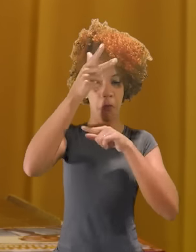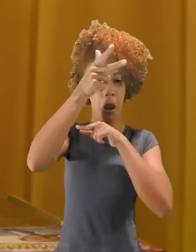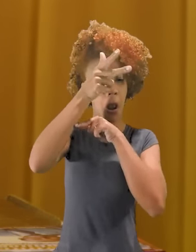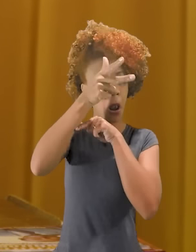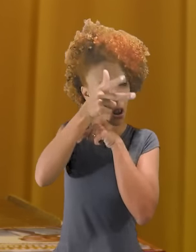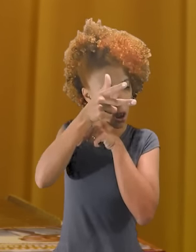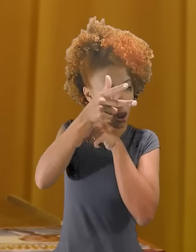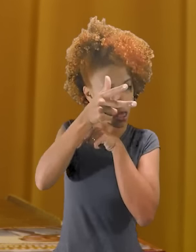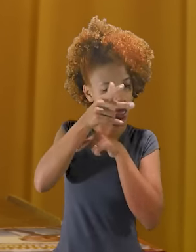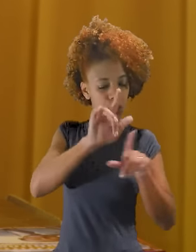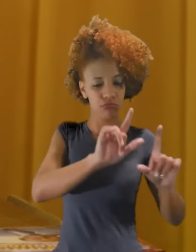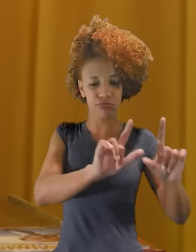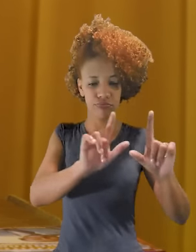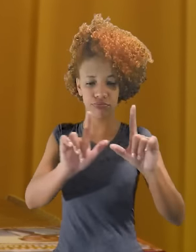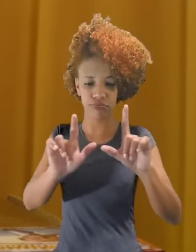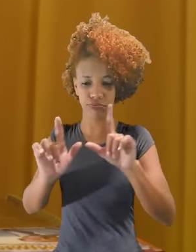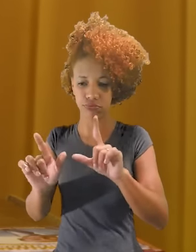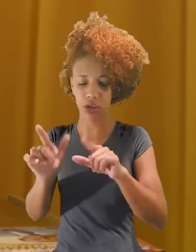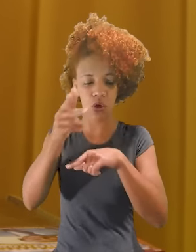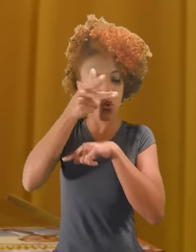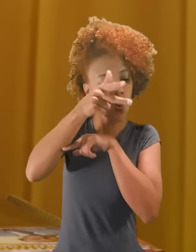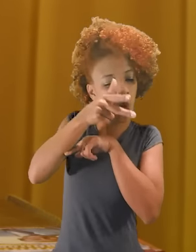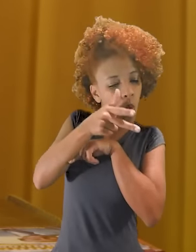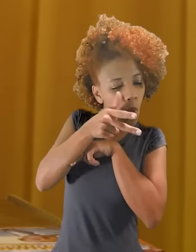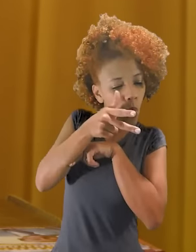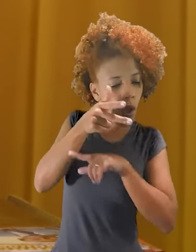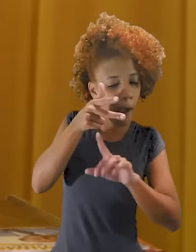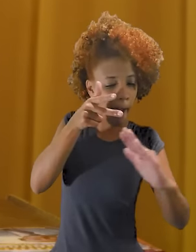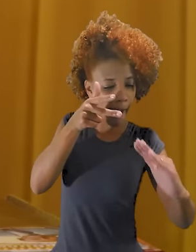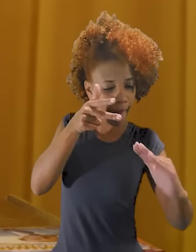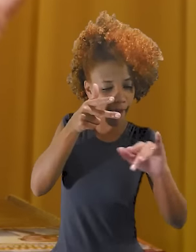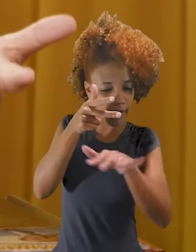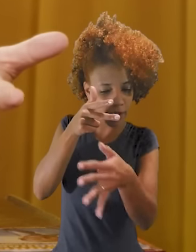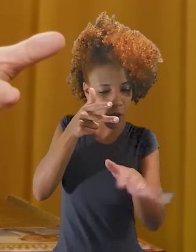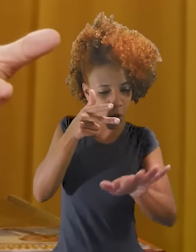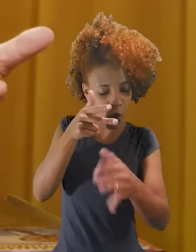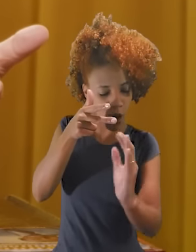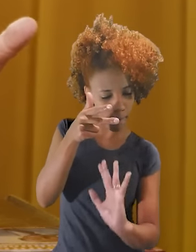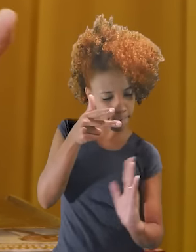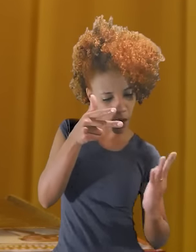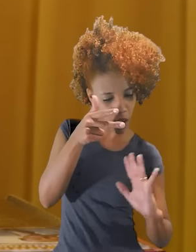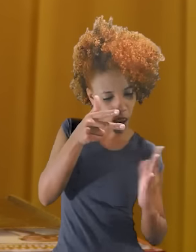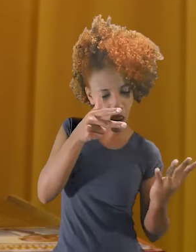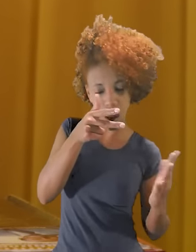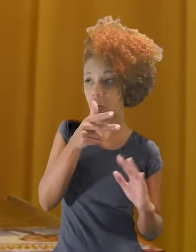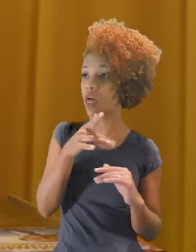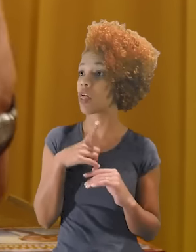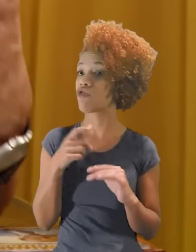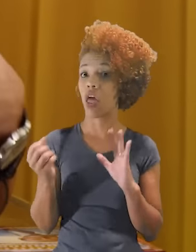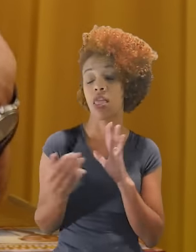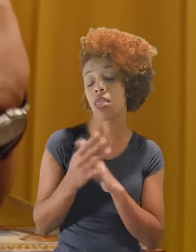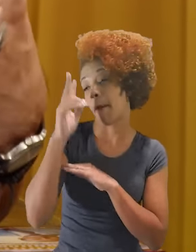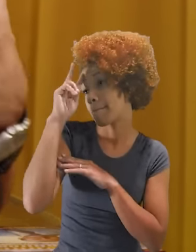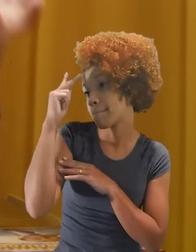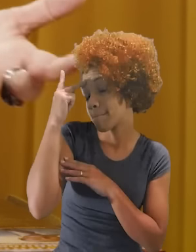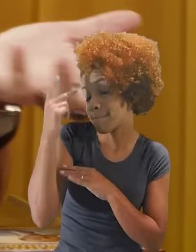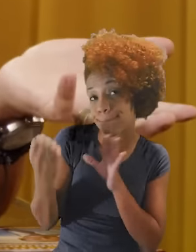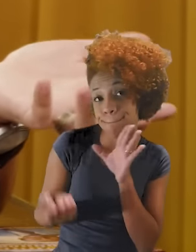alto, metiam os desenhos nos vidros, cara, e filmavam de cima. Caralho. Então, assim, tipo, também criaram isso. Então, o cara era um grande